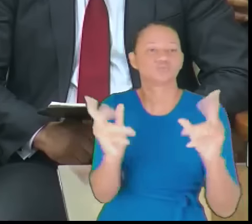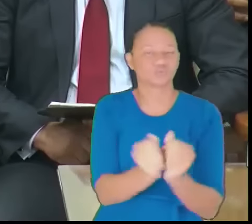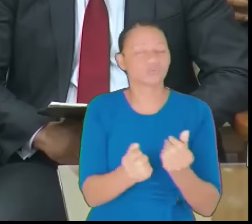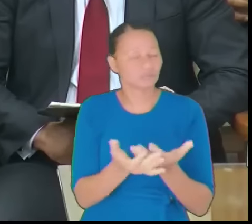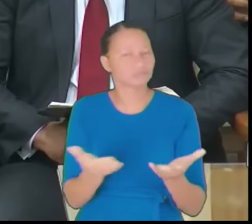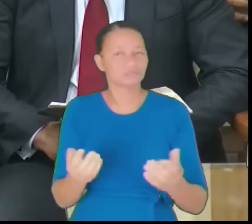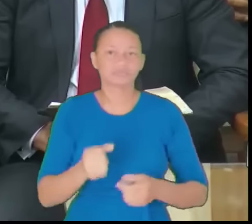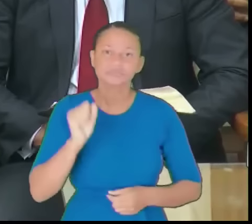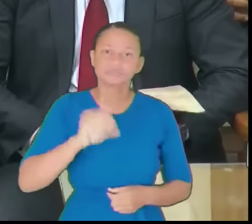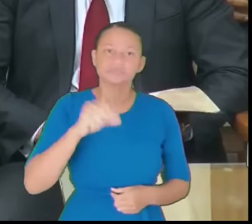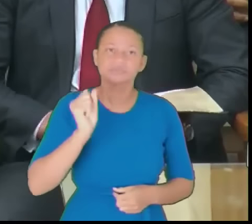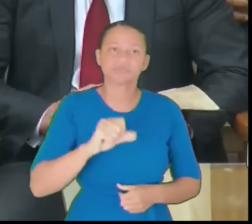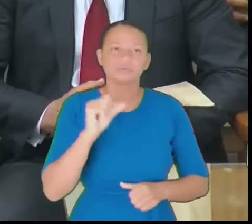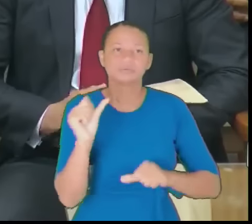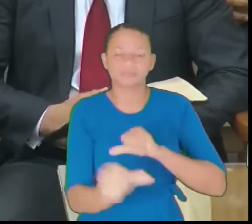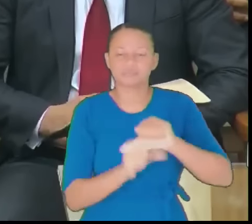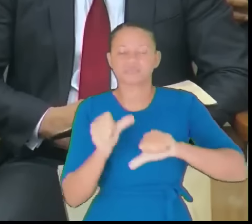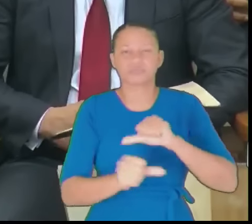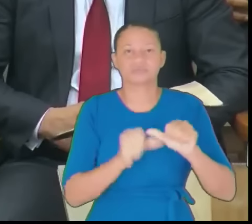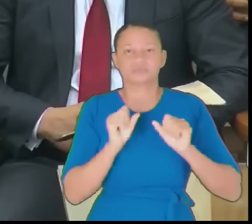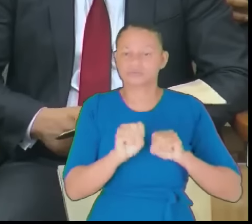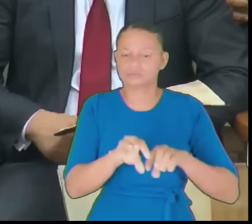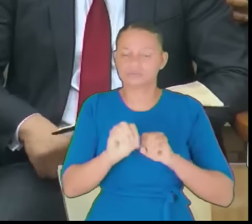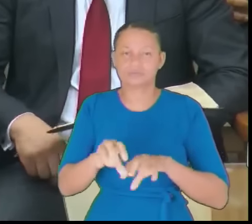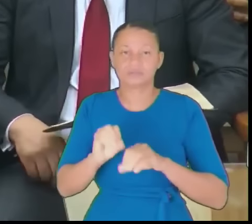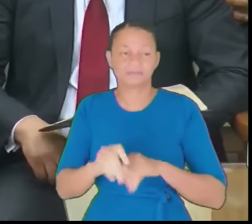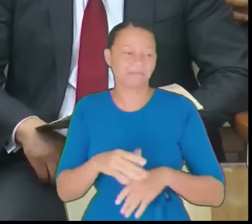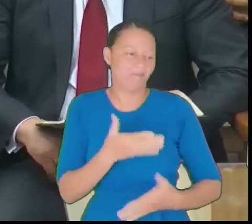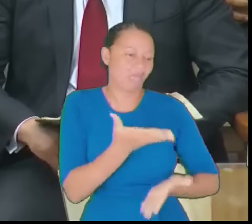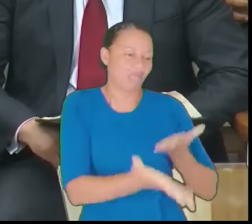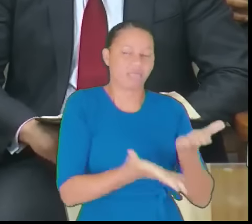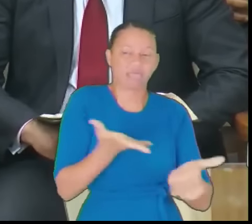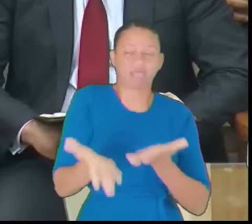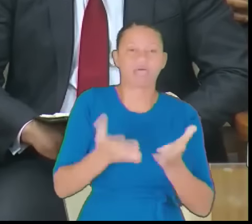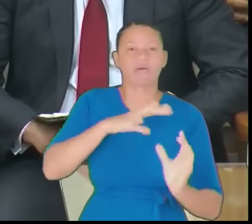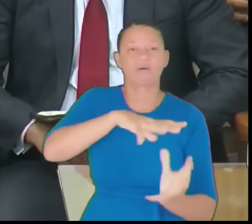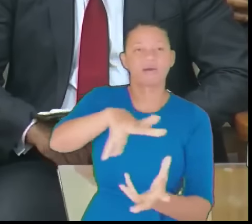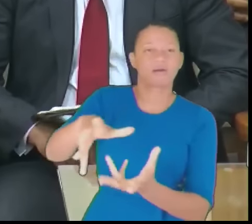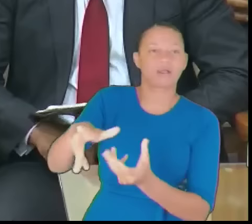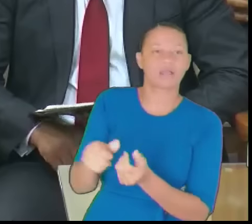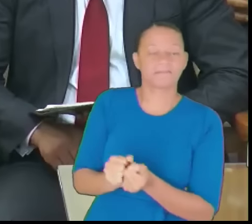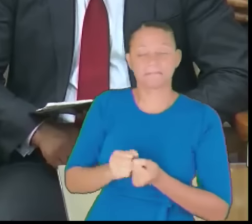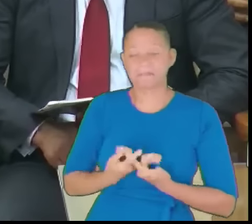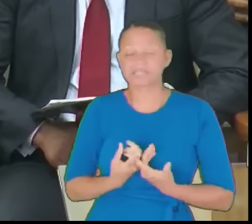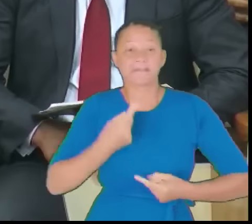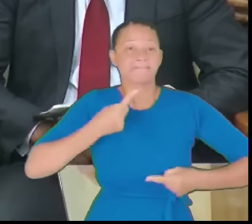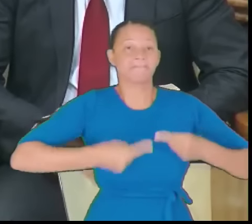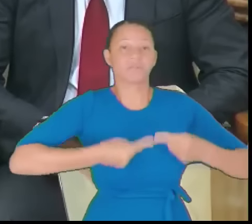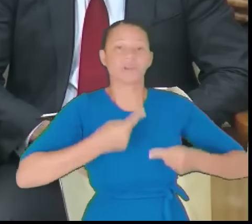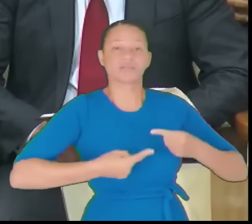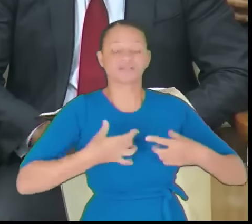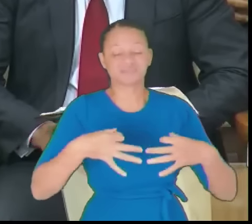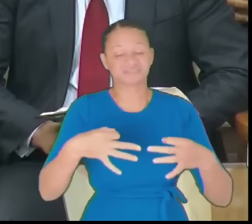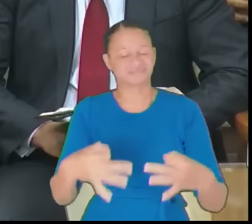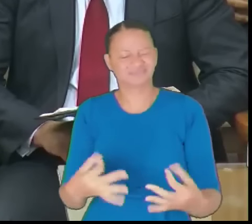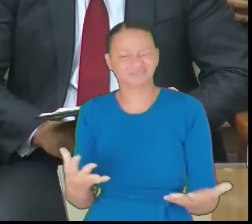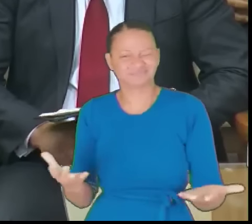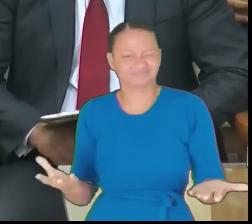denominações. Estão mudando a doutrina para agradar ao mundo, para ser politicamente o quê, irmão? Correto.